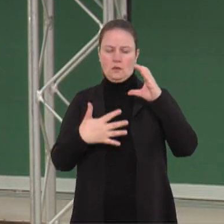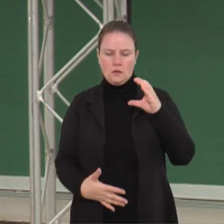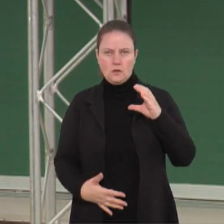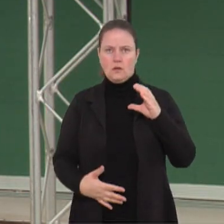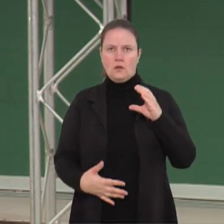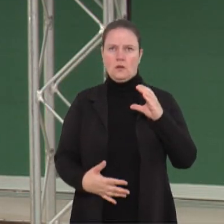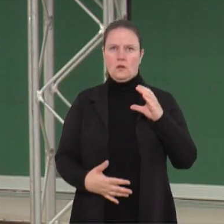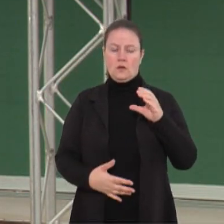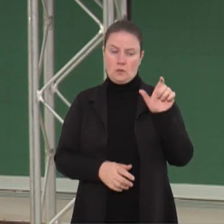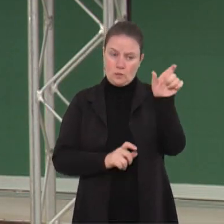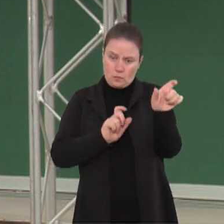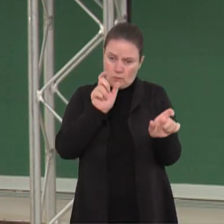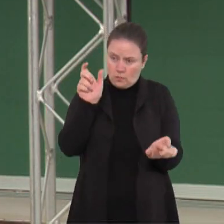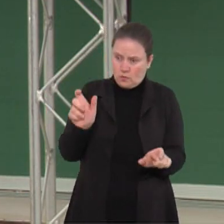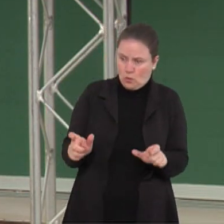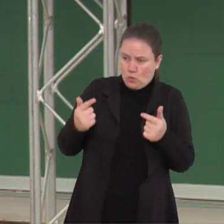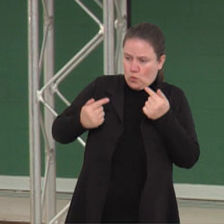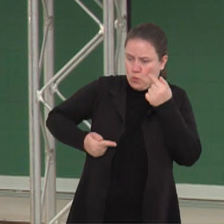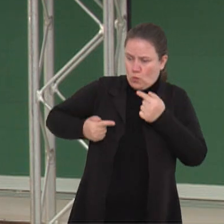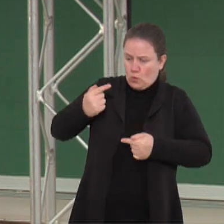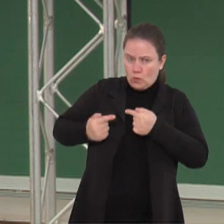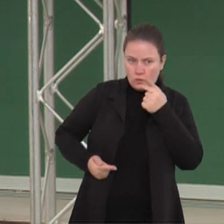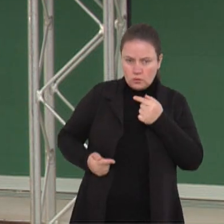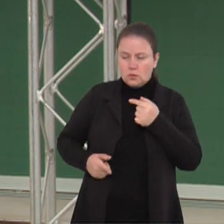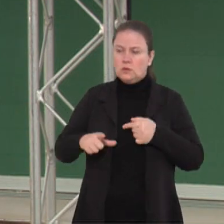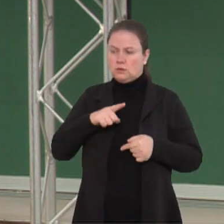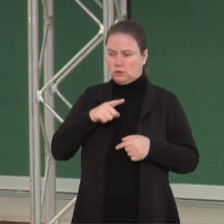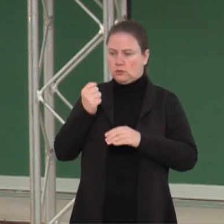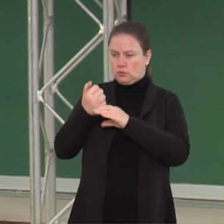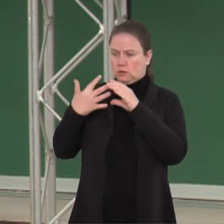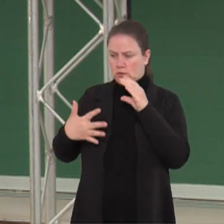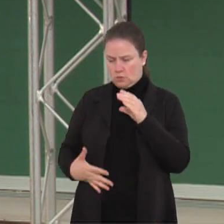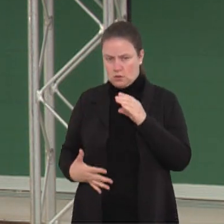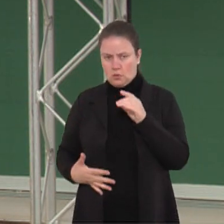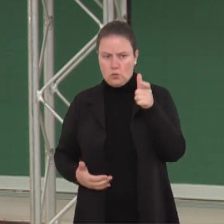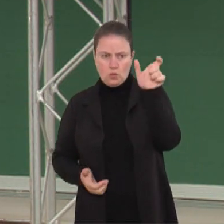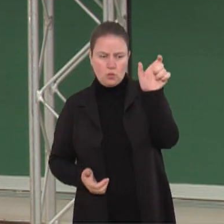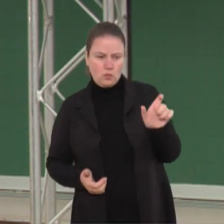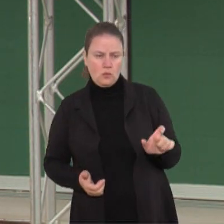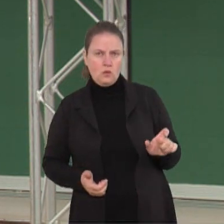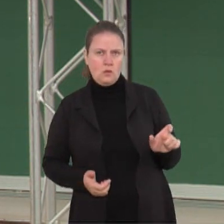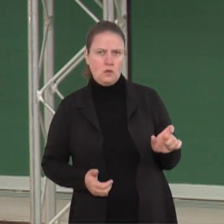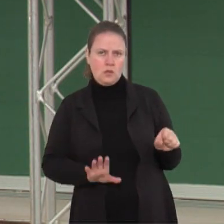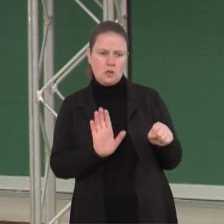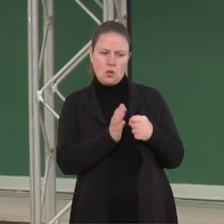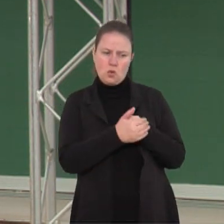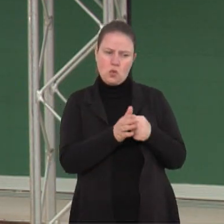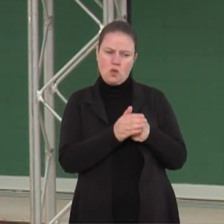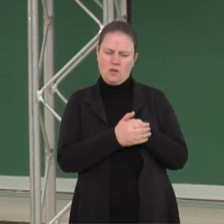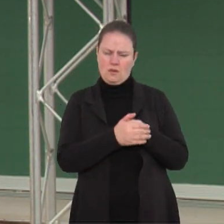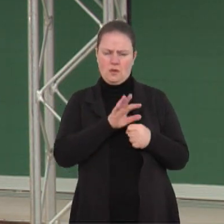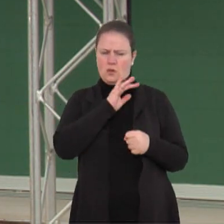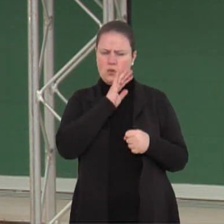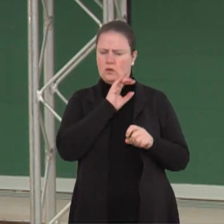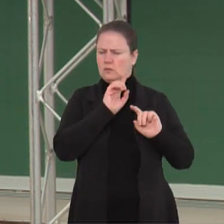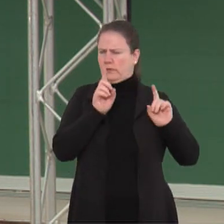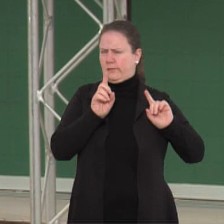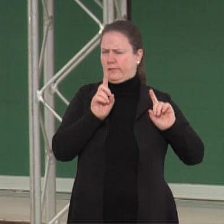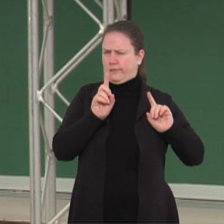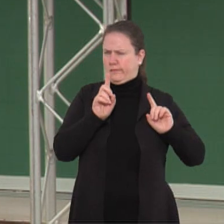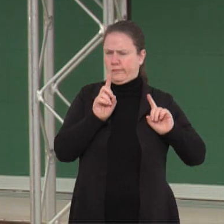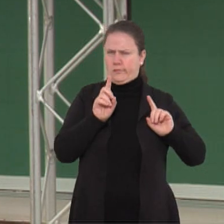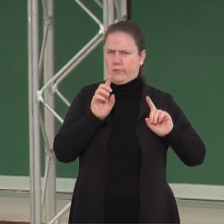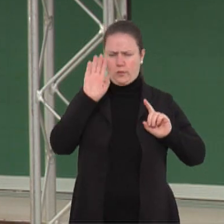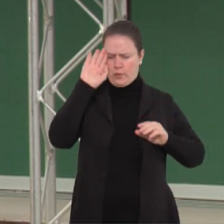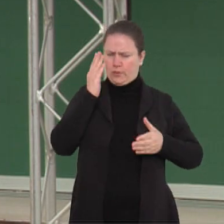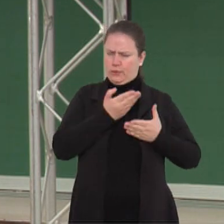boas dos políticos e, do outro lado, esconder o que tem de ruim dele. Então, na política estamos